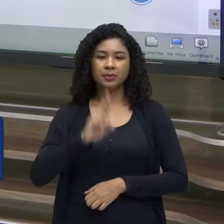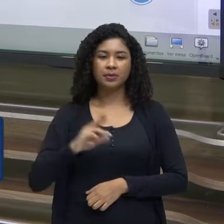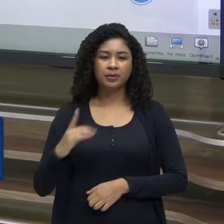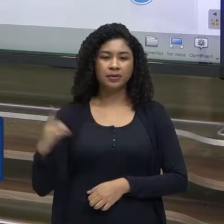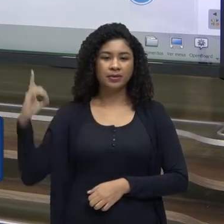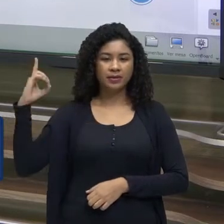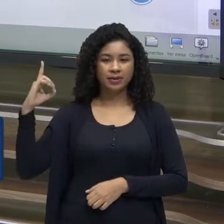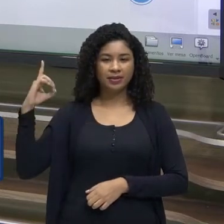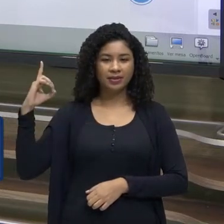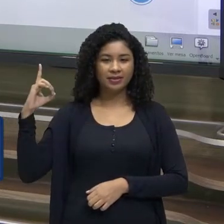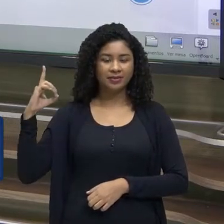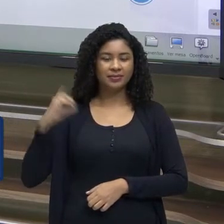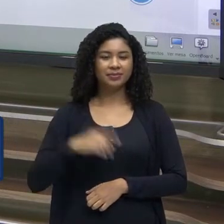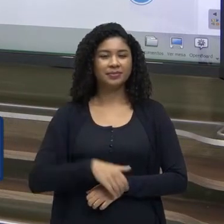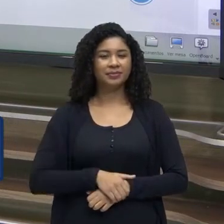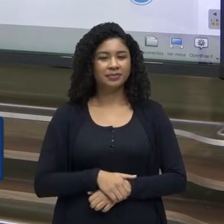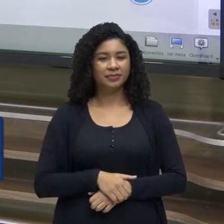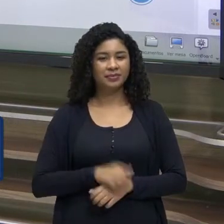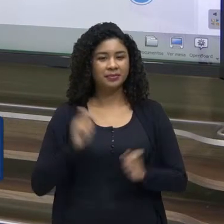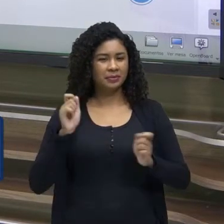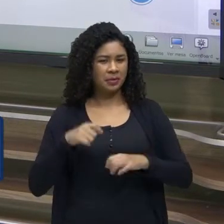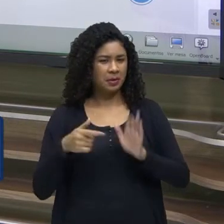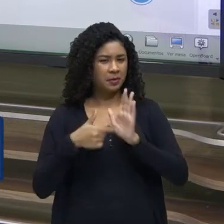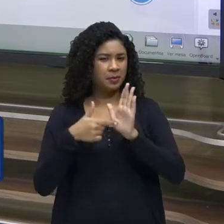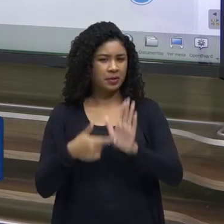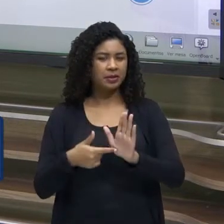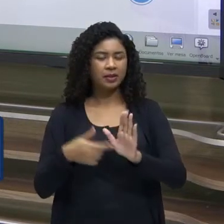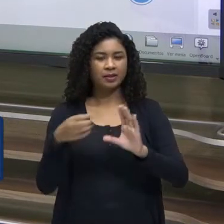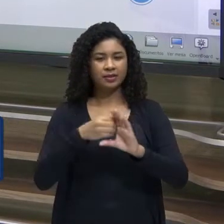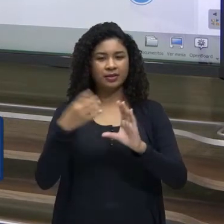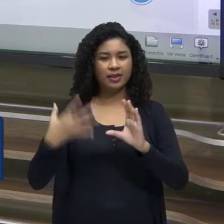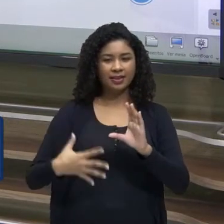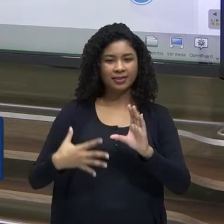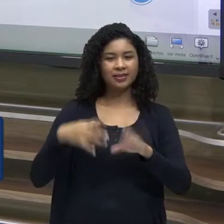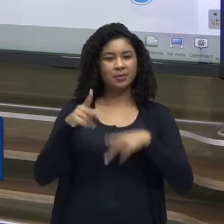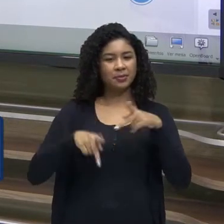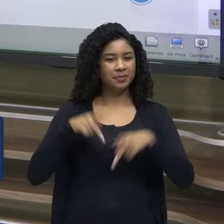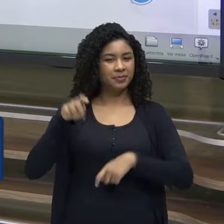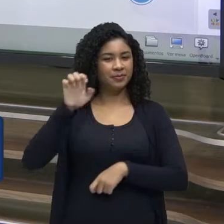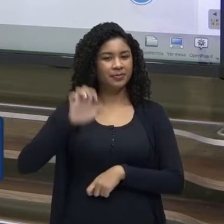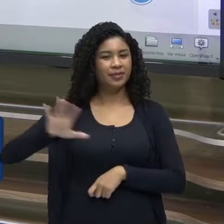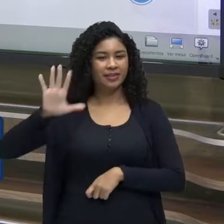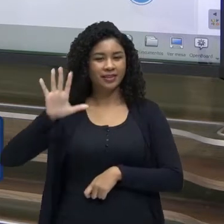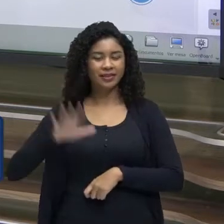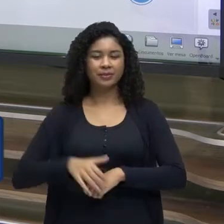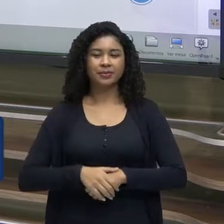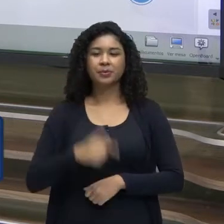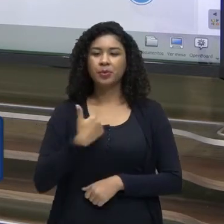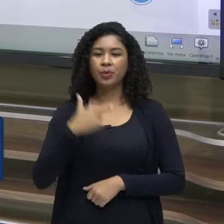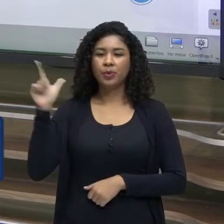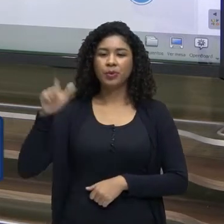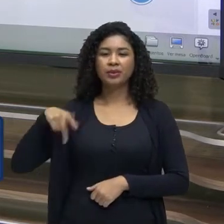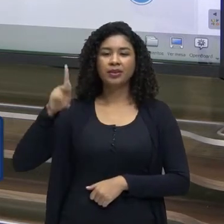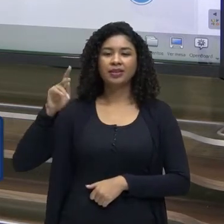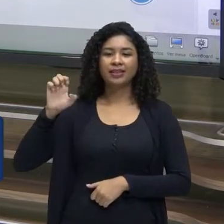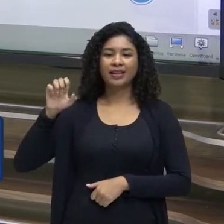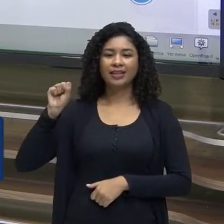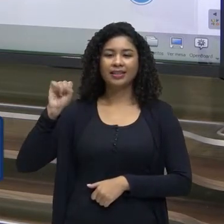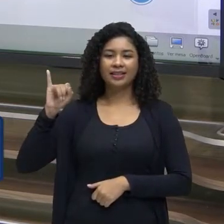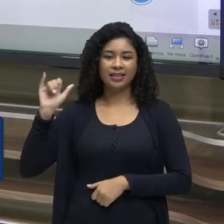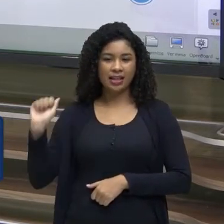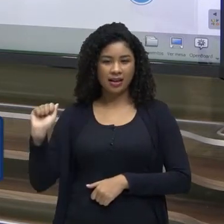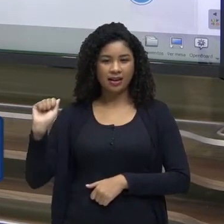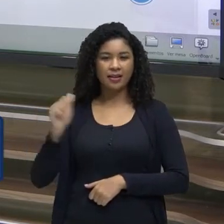é a alternativa que vai apresentar as duas características da população europeia. Outra participação, a Késia da Escola